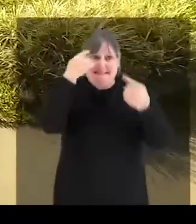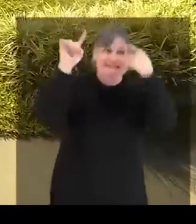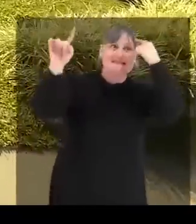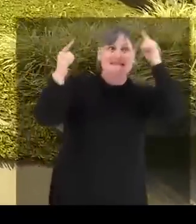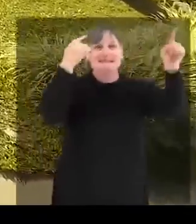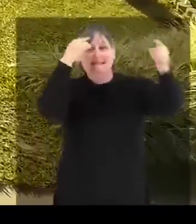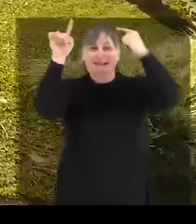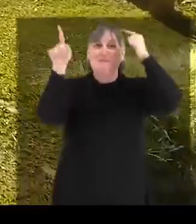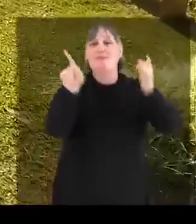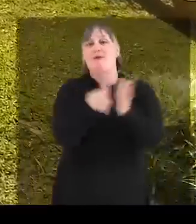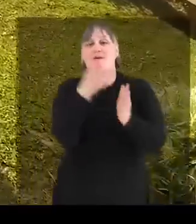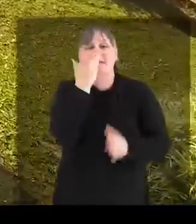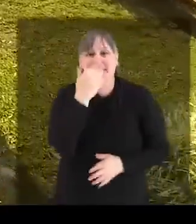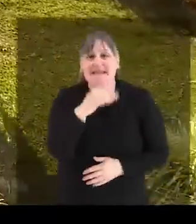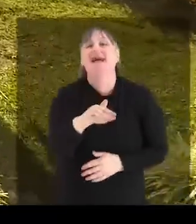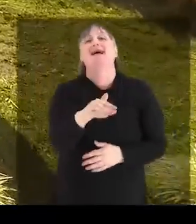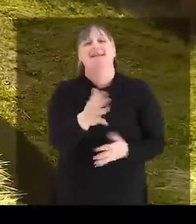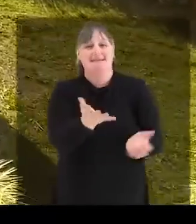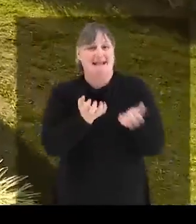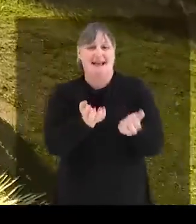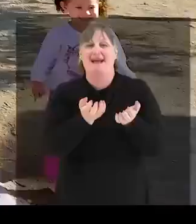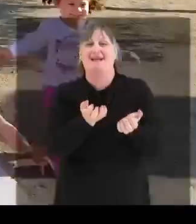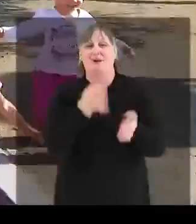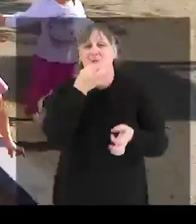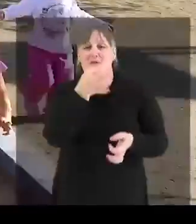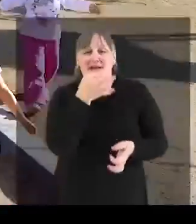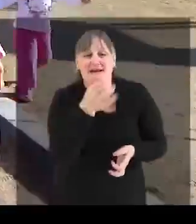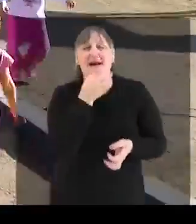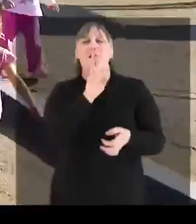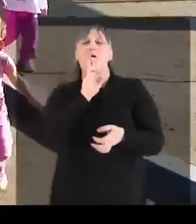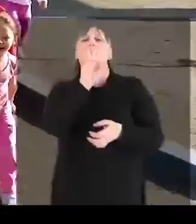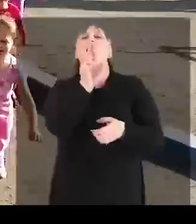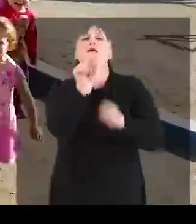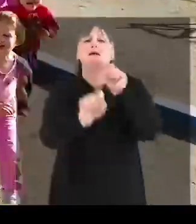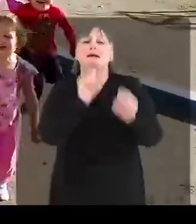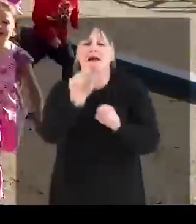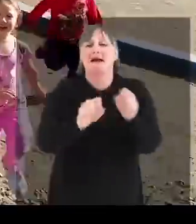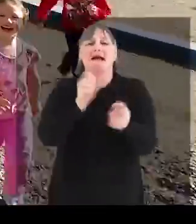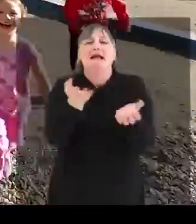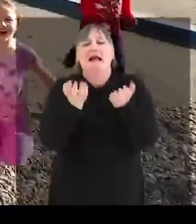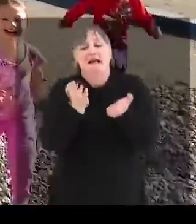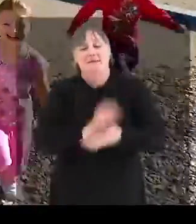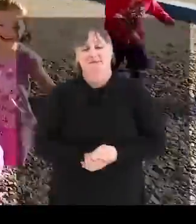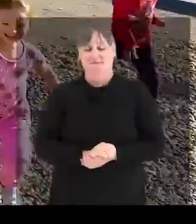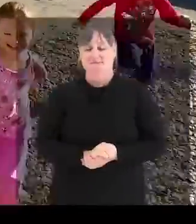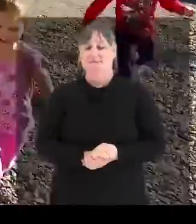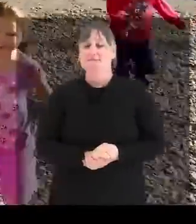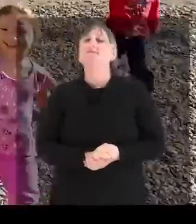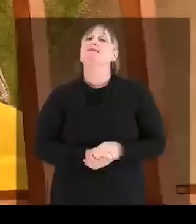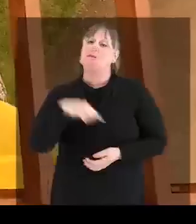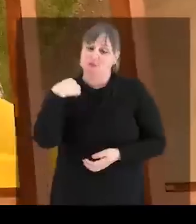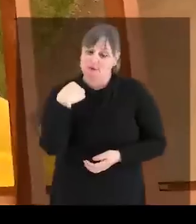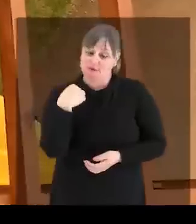tudo dali, foram as próprias crianças que deram a resposta do que elas queriam na unidade delas. E por incrível que pareça,